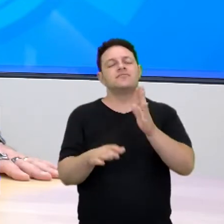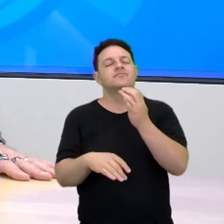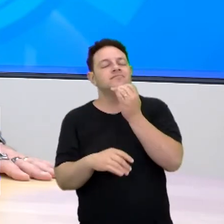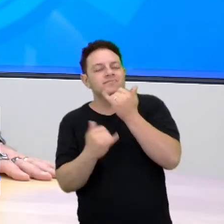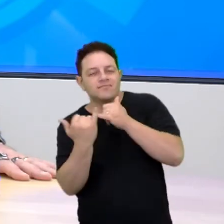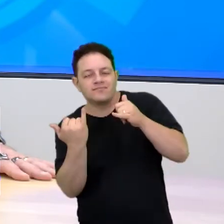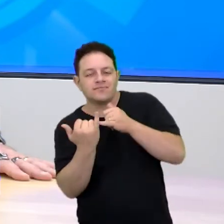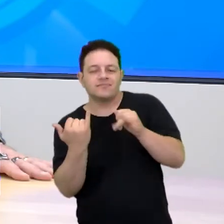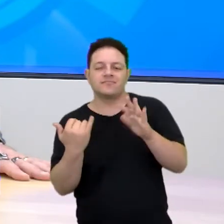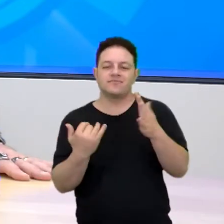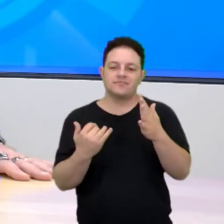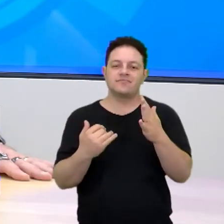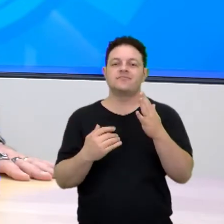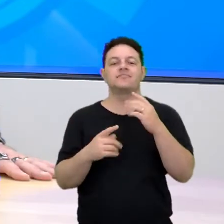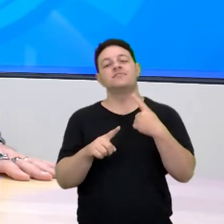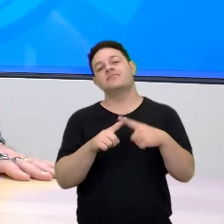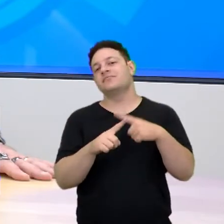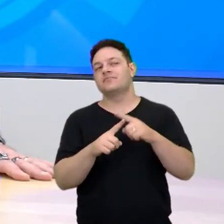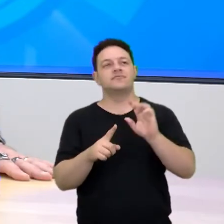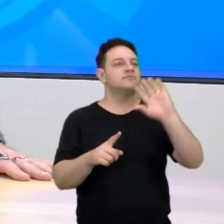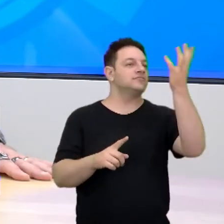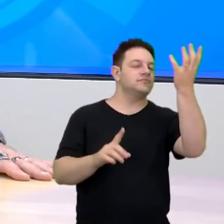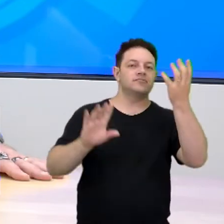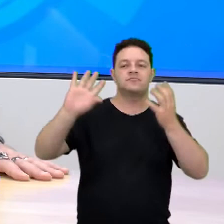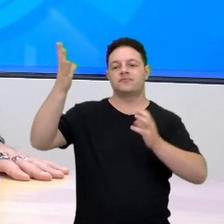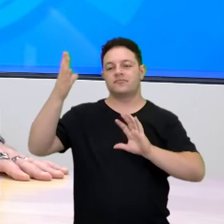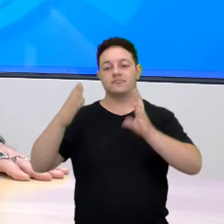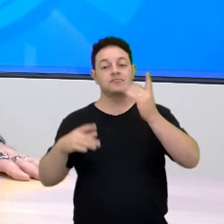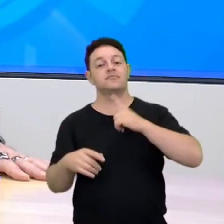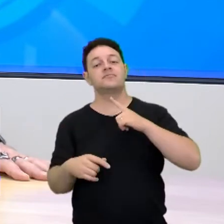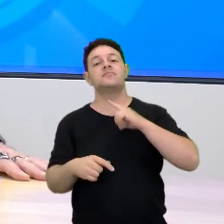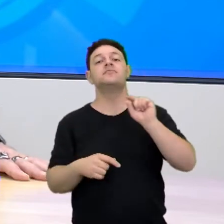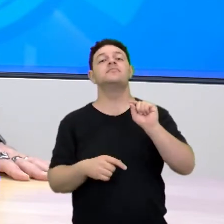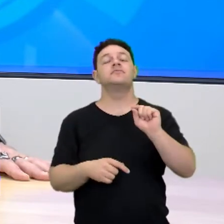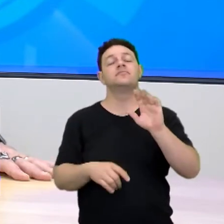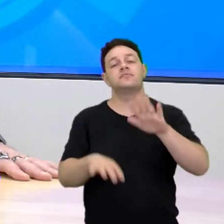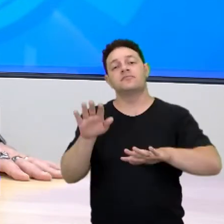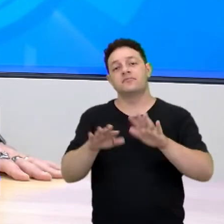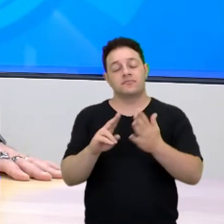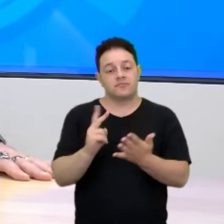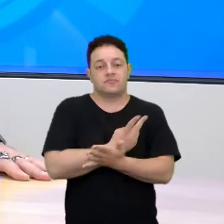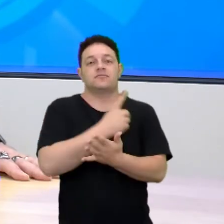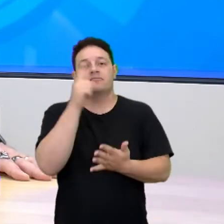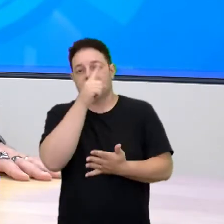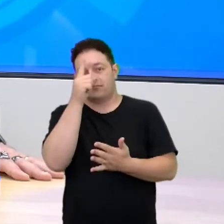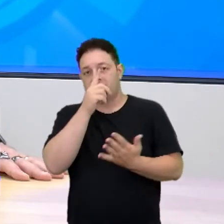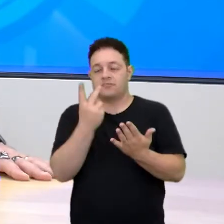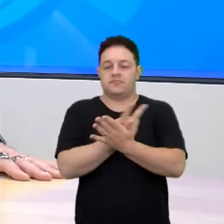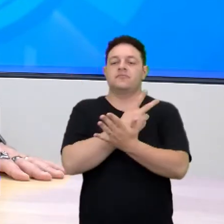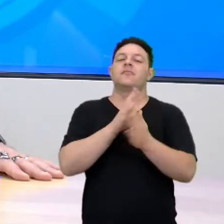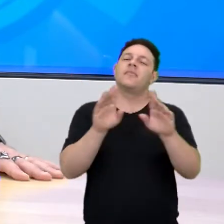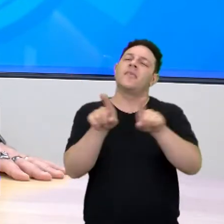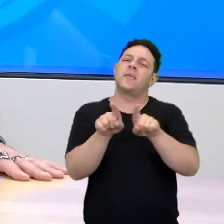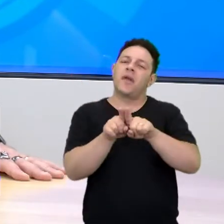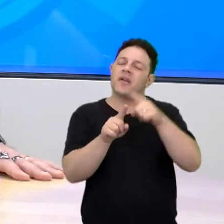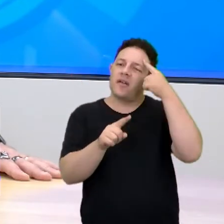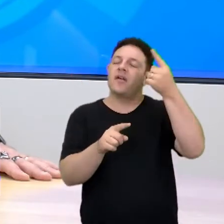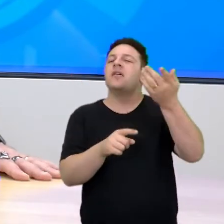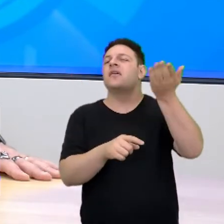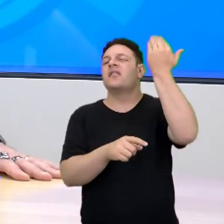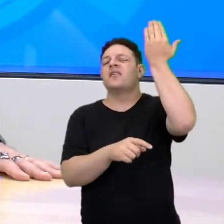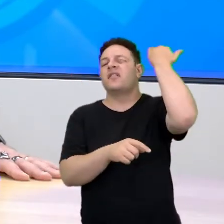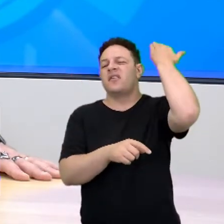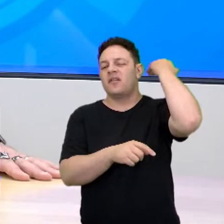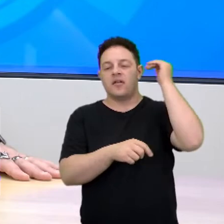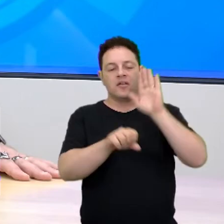né? Porque em qualquer situação você tem também a sua margem de erro. E tem que lembrar que nós estamos falando do século II, né? Nós não